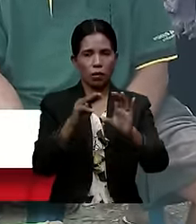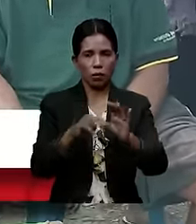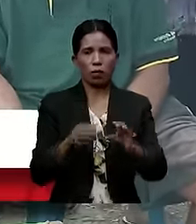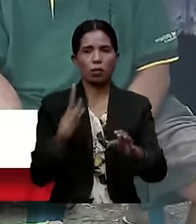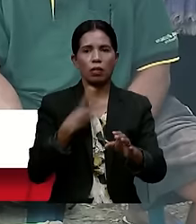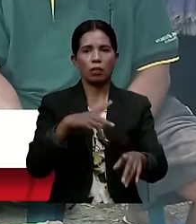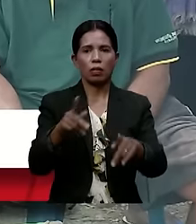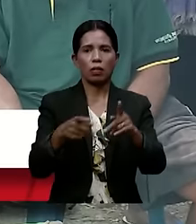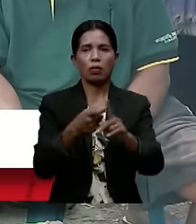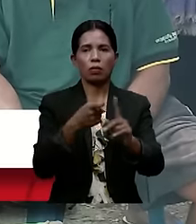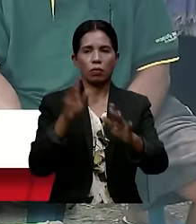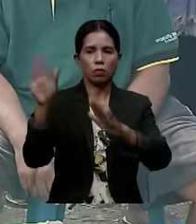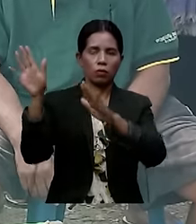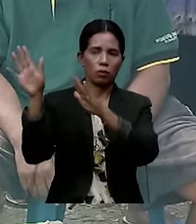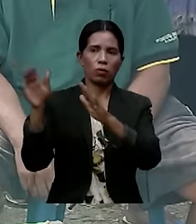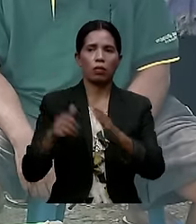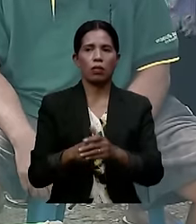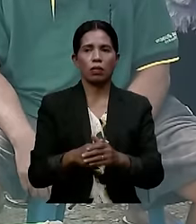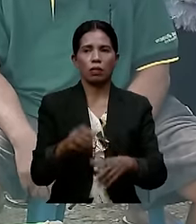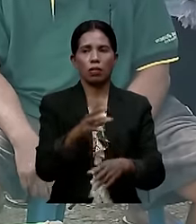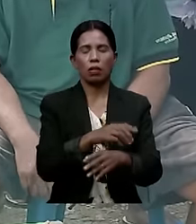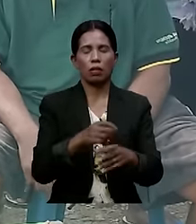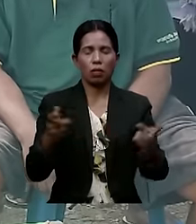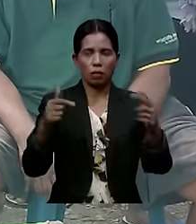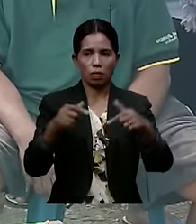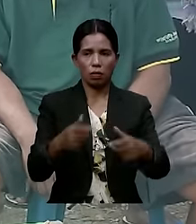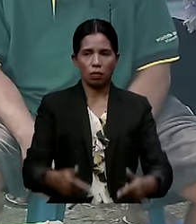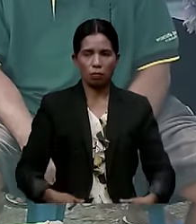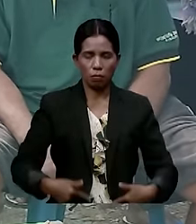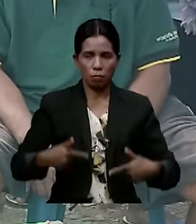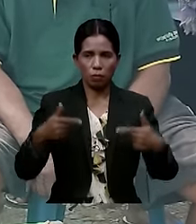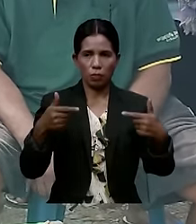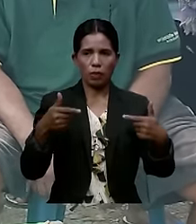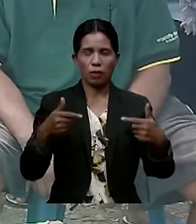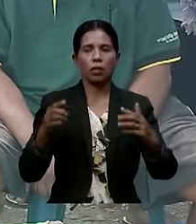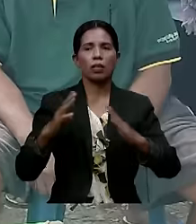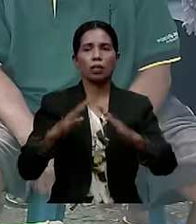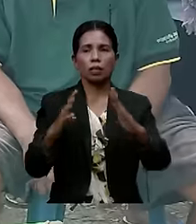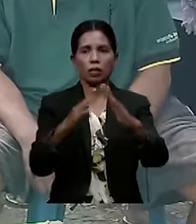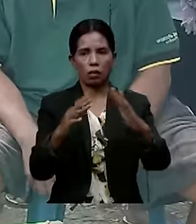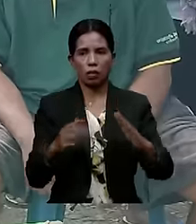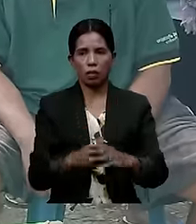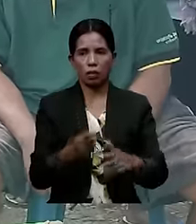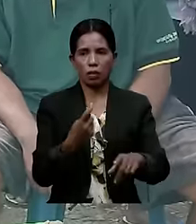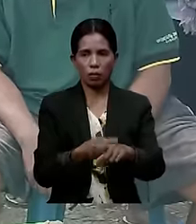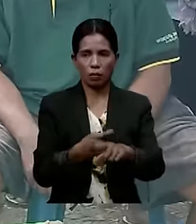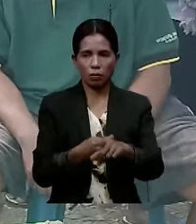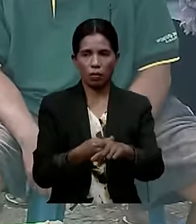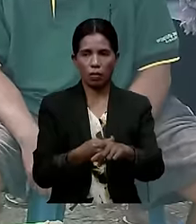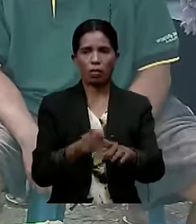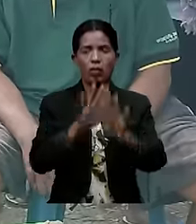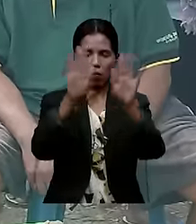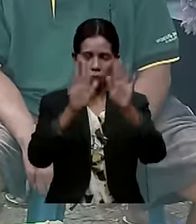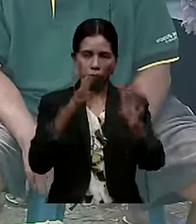usi fo, usi área de Mauta, nebe mai Moris, abuka Moris e a cidade. Tempo domingo nema, dia clio